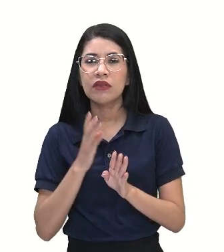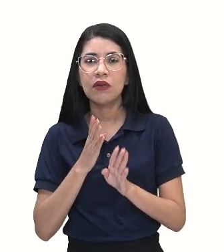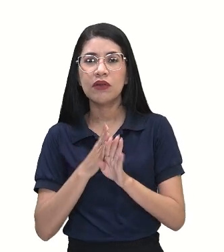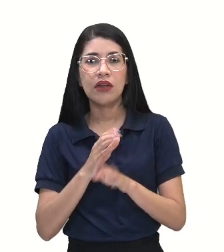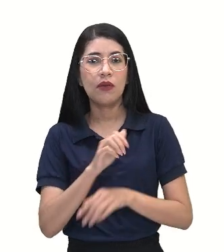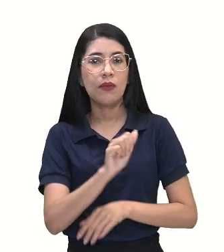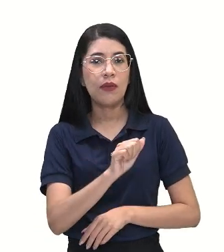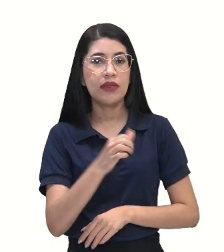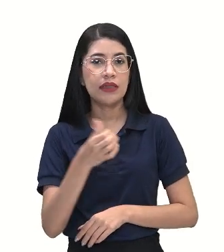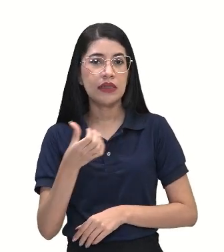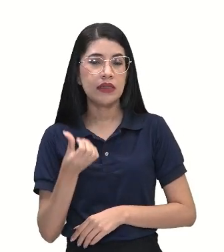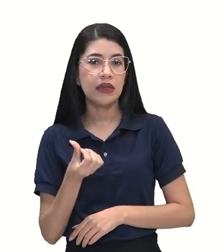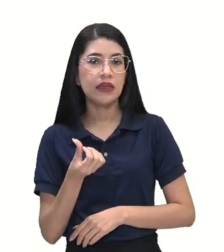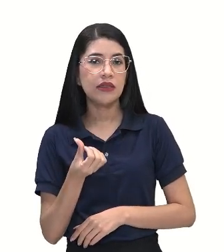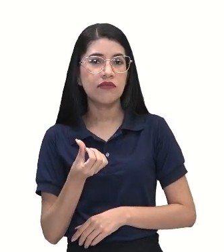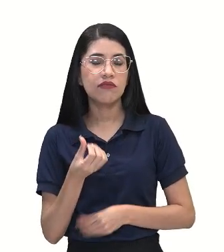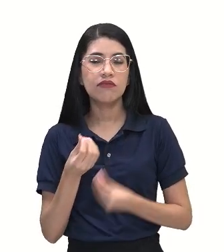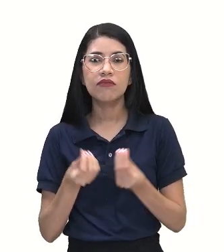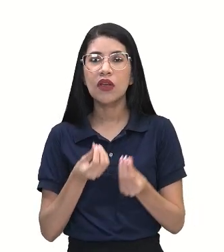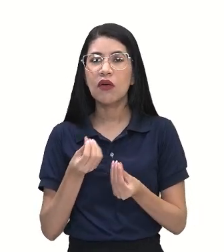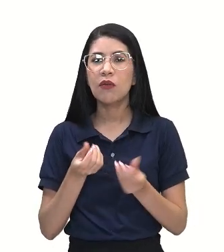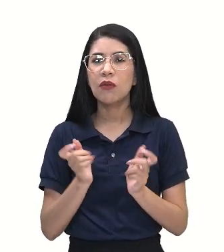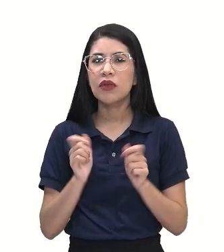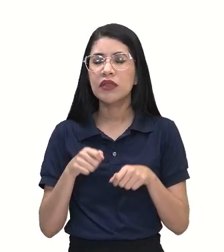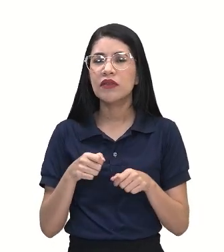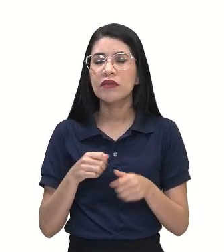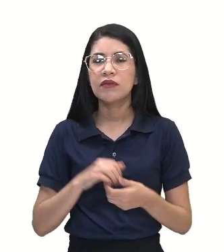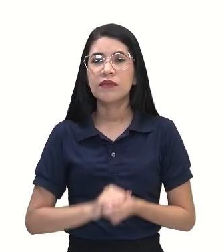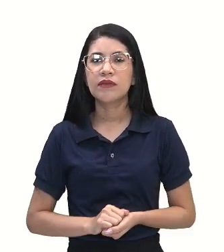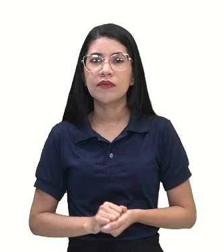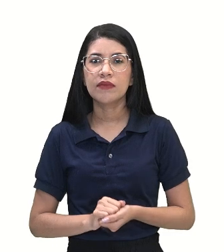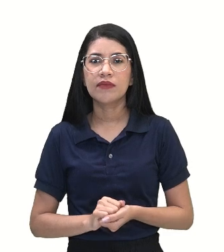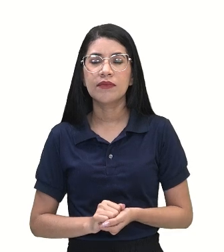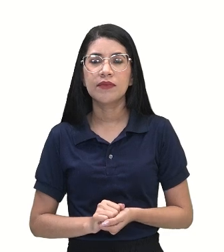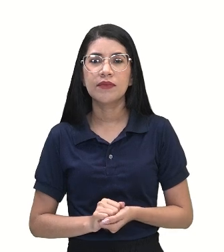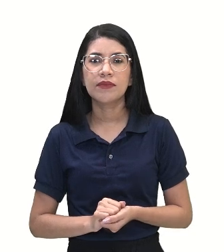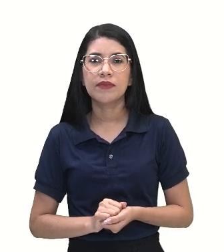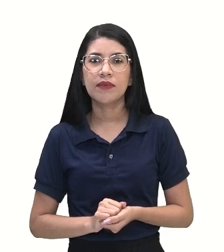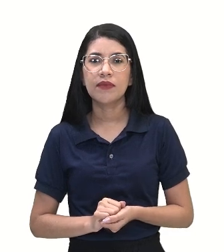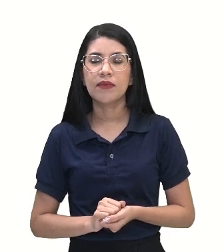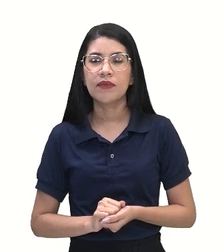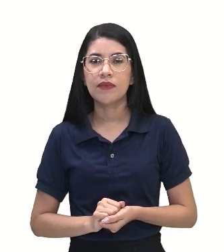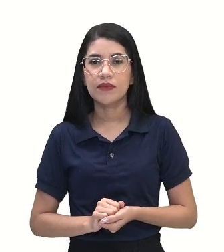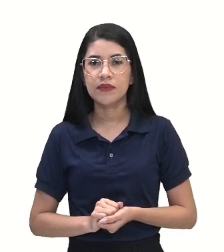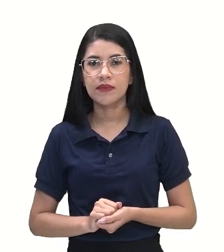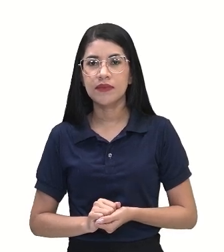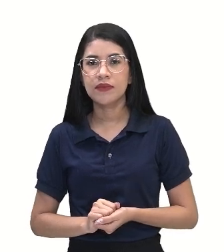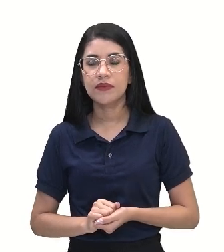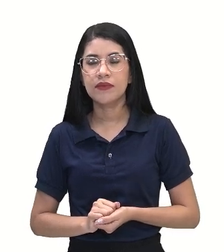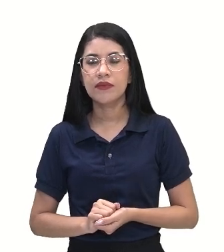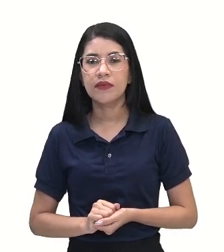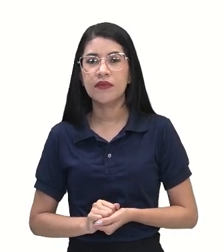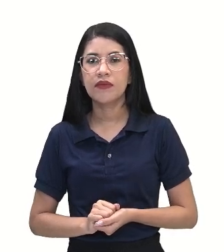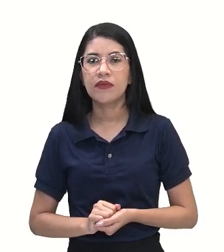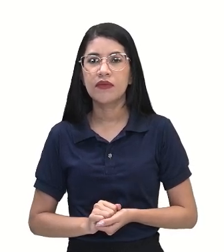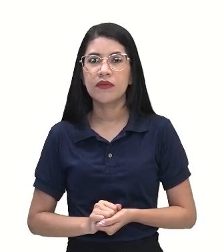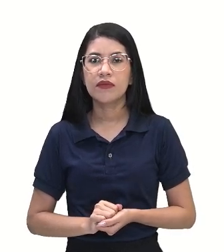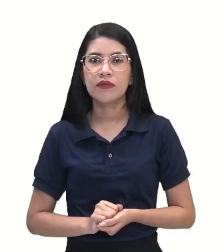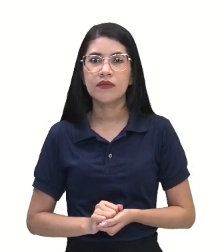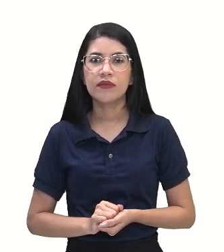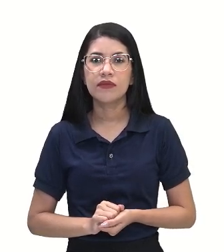A6? Pensem aí. Como que eu faço para encontrar o A6? O sexto